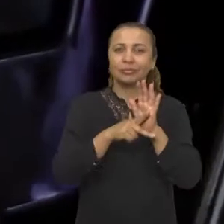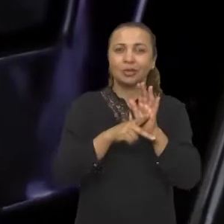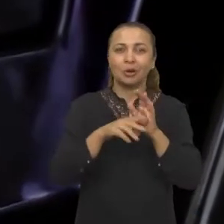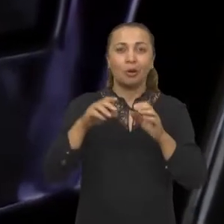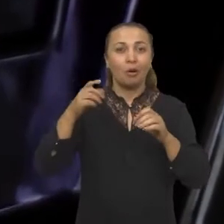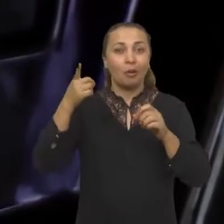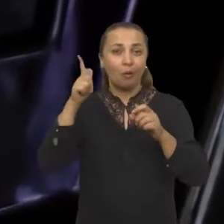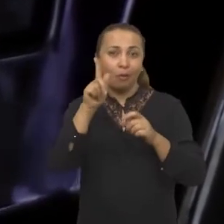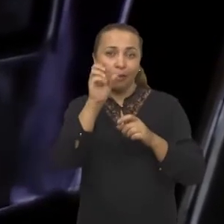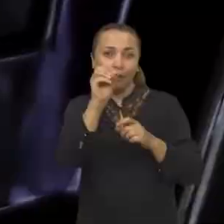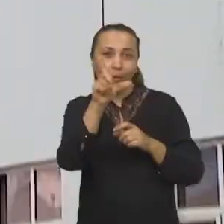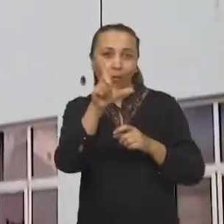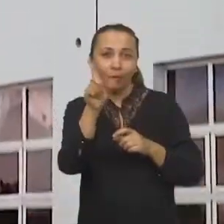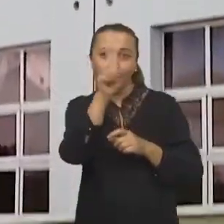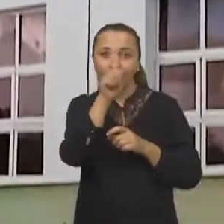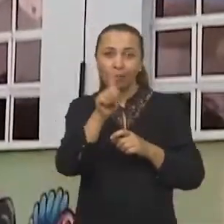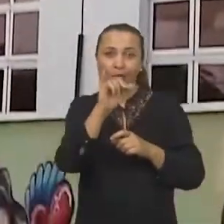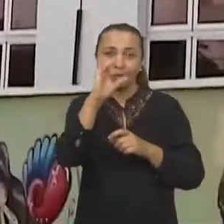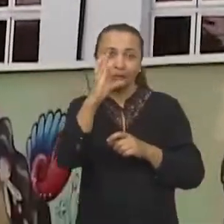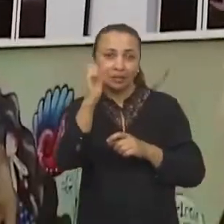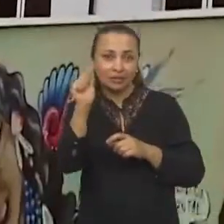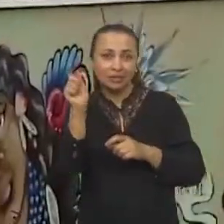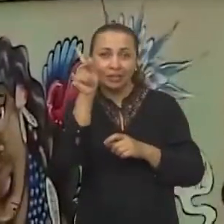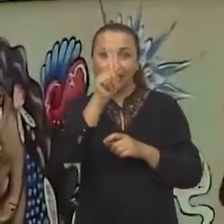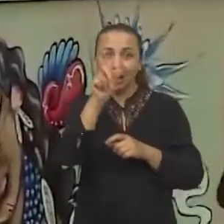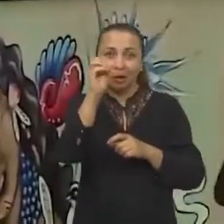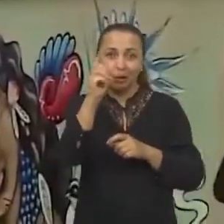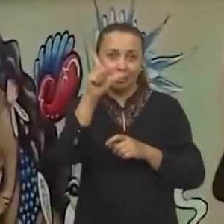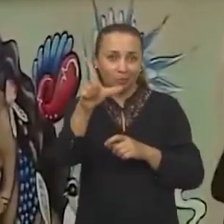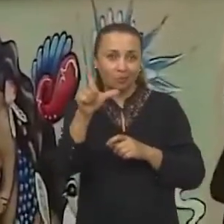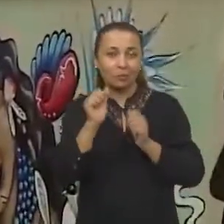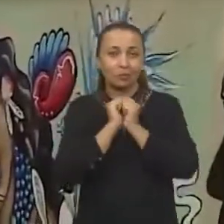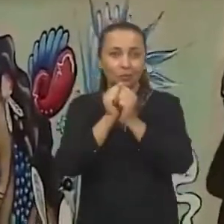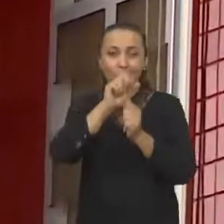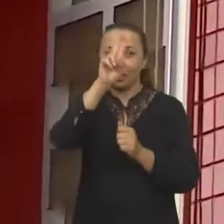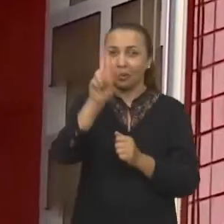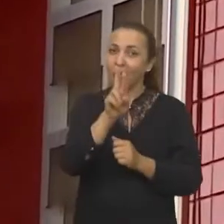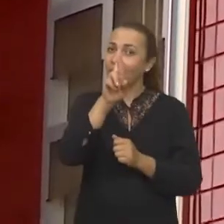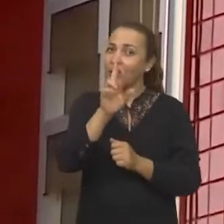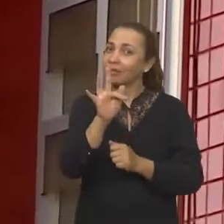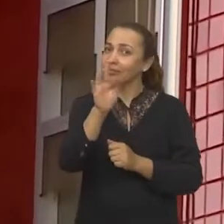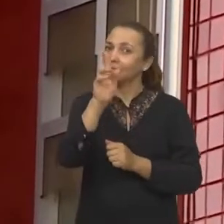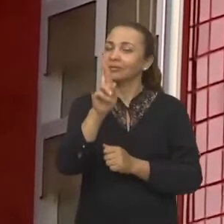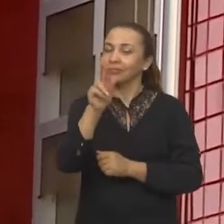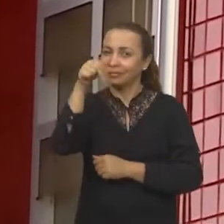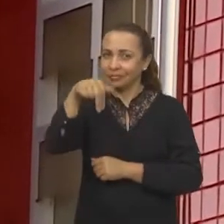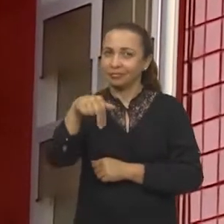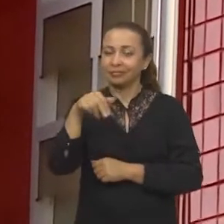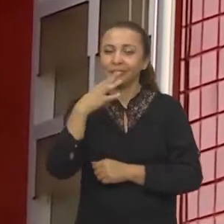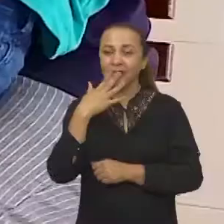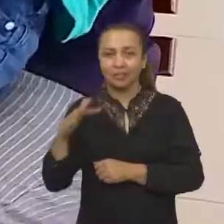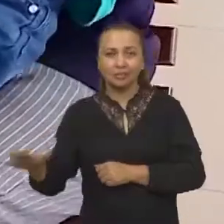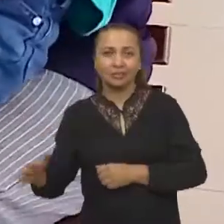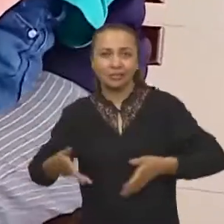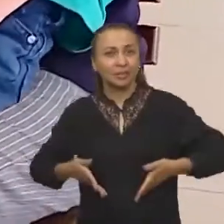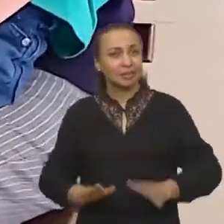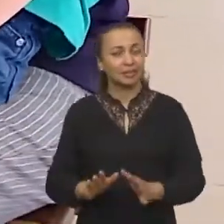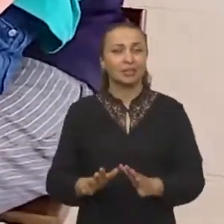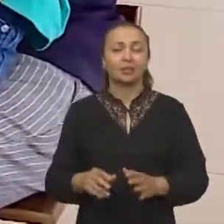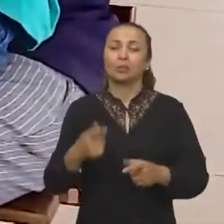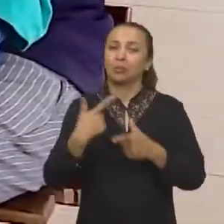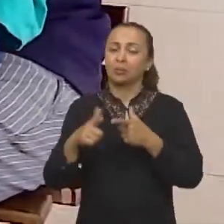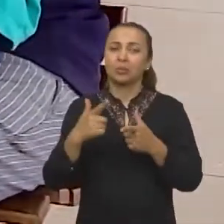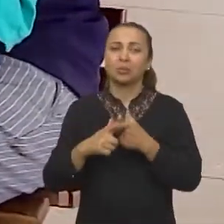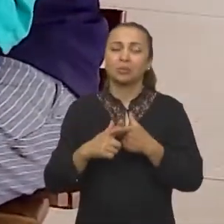projeto Go Zika Go, coordenado pela Faculdade de Ciências da Saúde do Trairi da UFRN. Essas